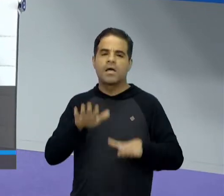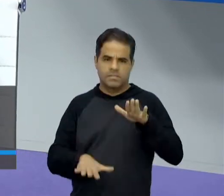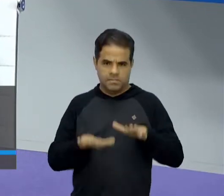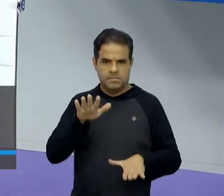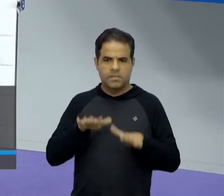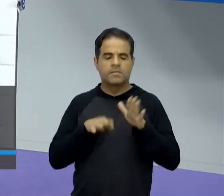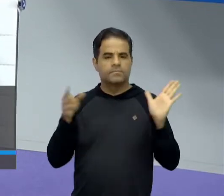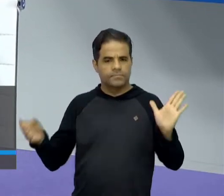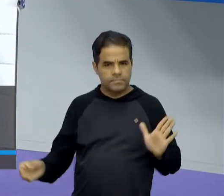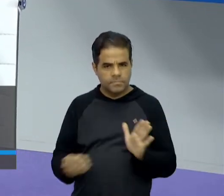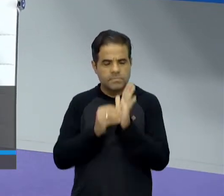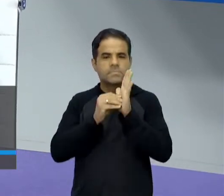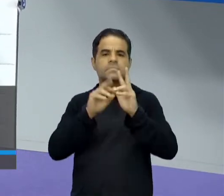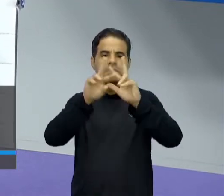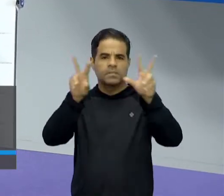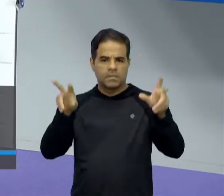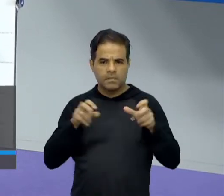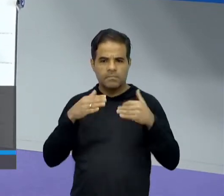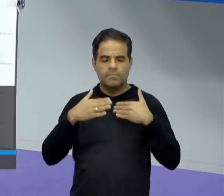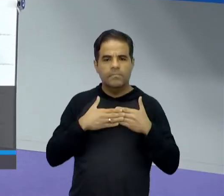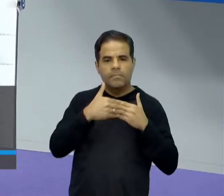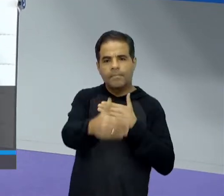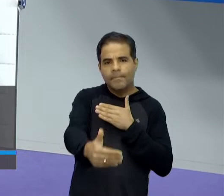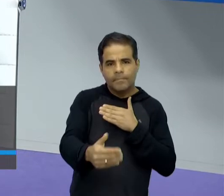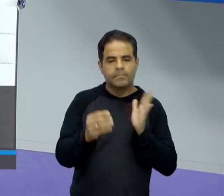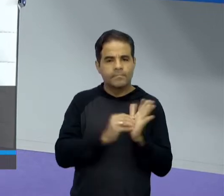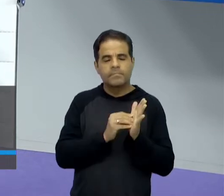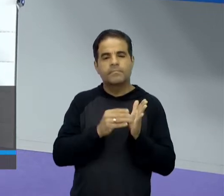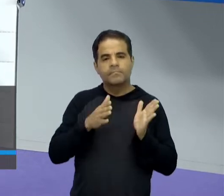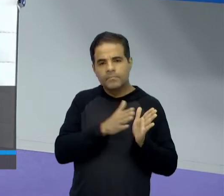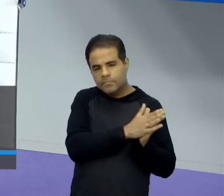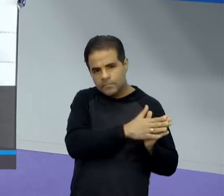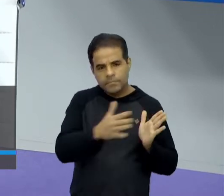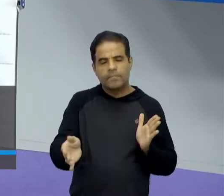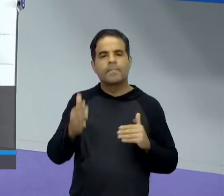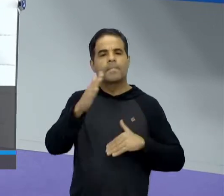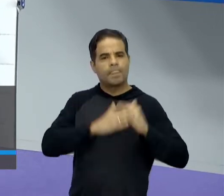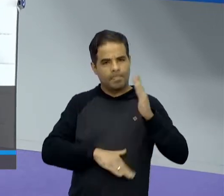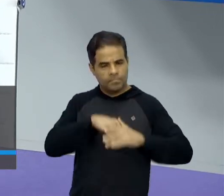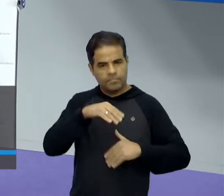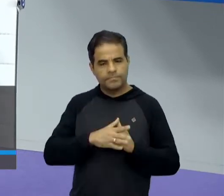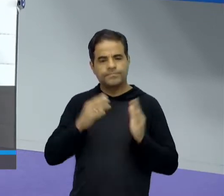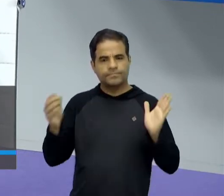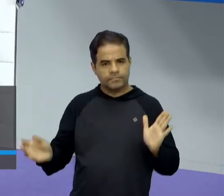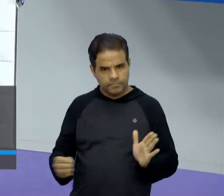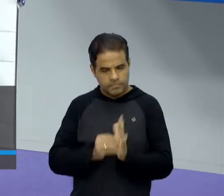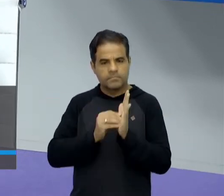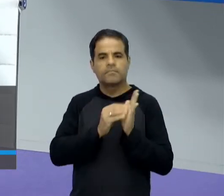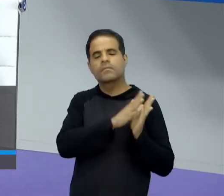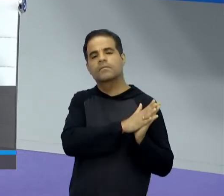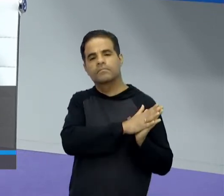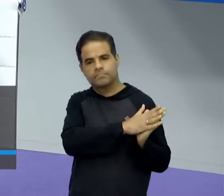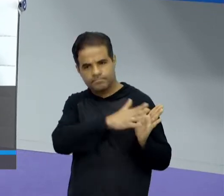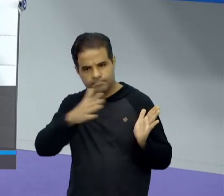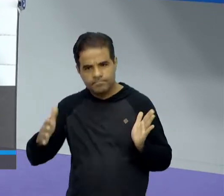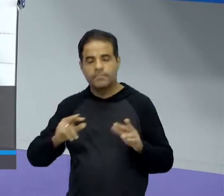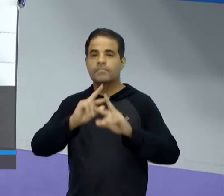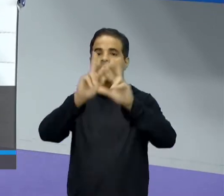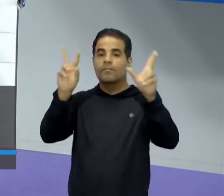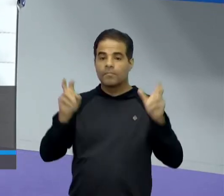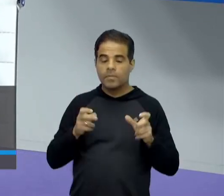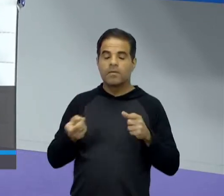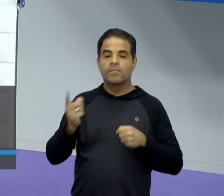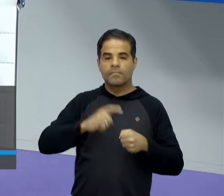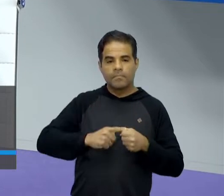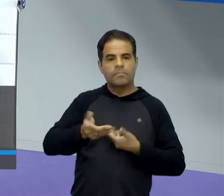vezes, determinados temas que a gente estuda pode não fazer tão sentido exatamente naquele instante em que você está